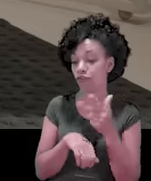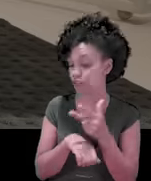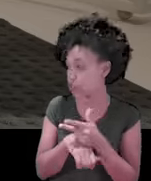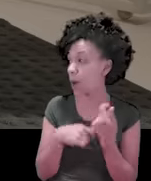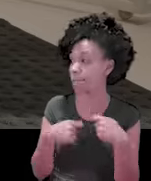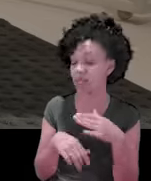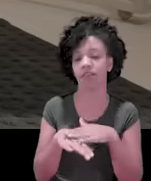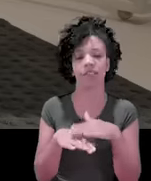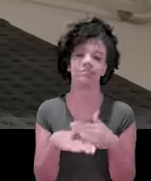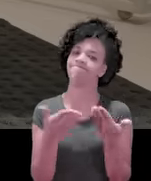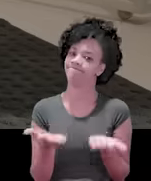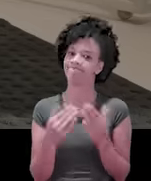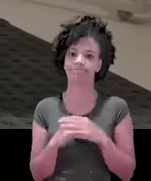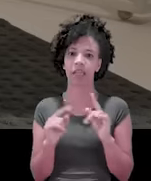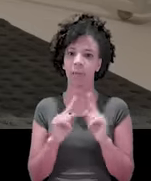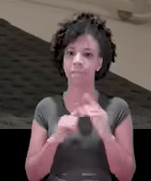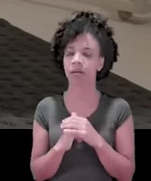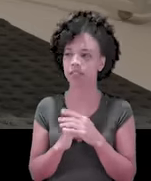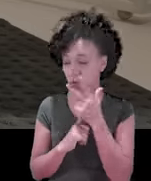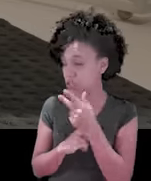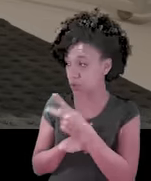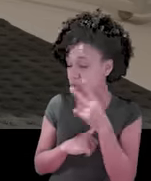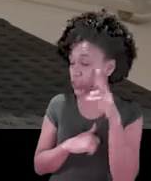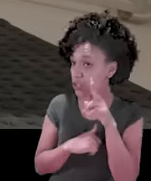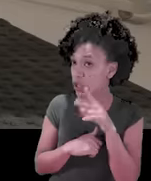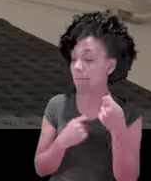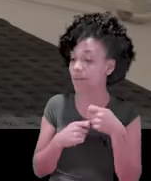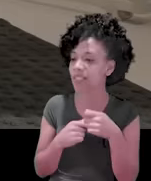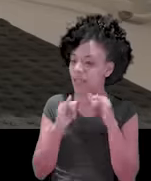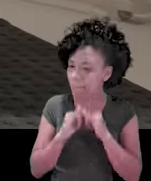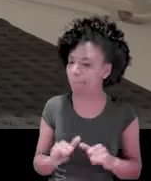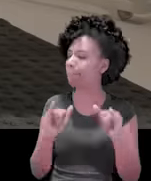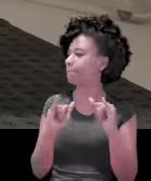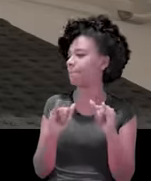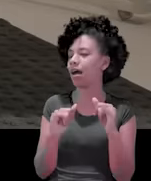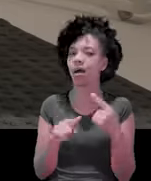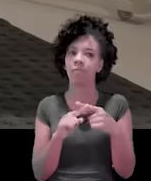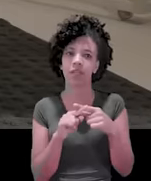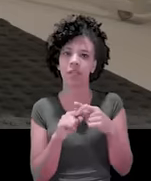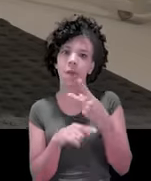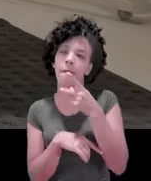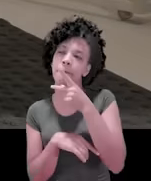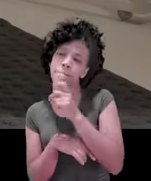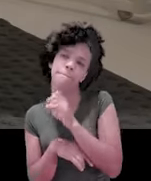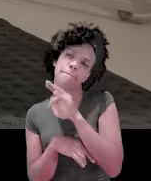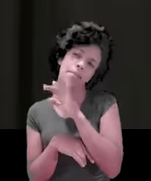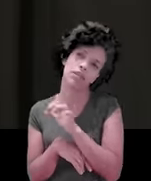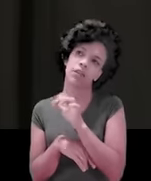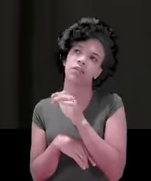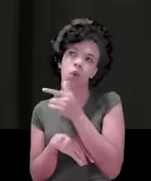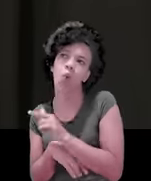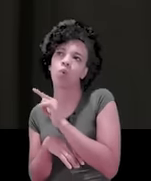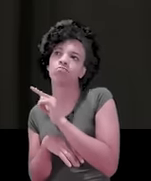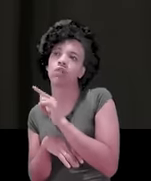é eu precisava fazer isso eu acho que acho que a sua história tem que ser encontrado em vários lugares entendeu aqui eu fui para um lugar o PT foi para outro